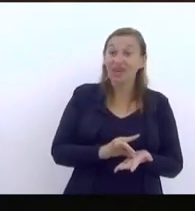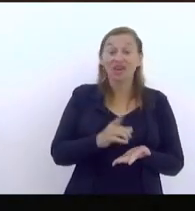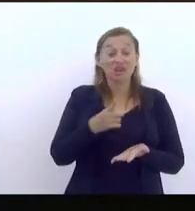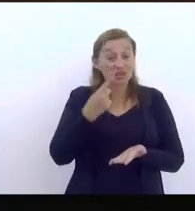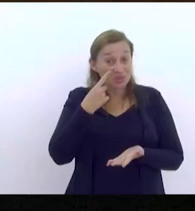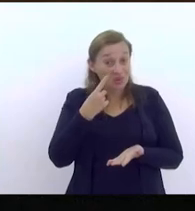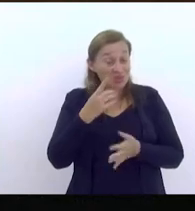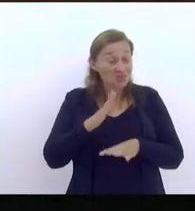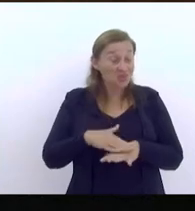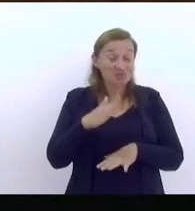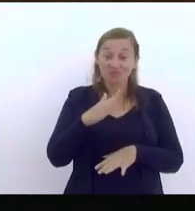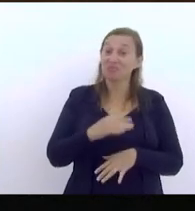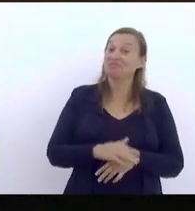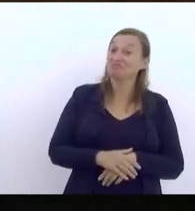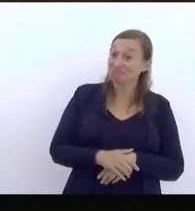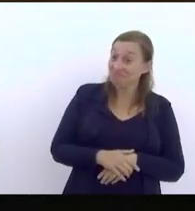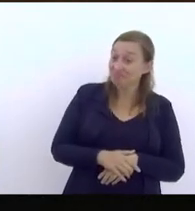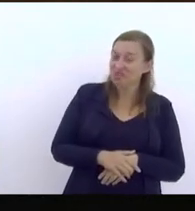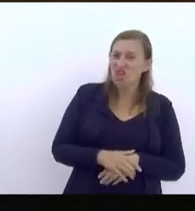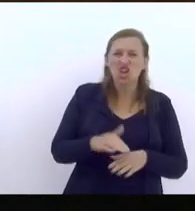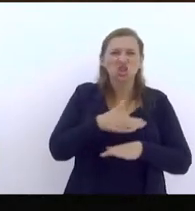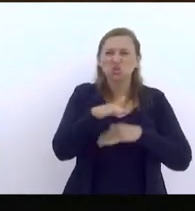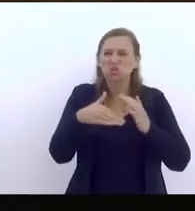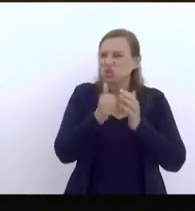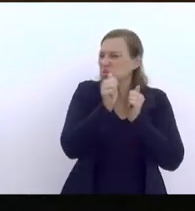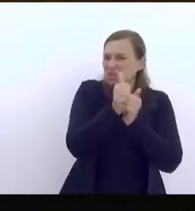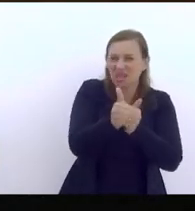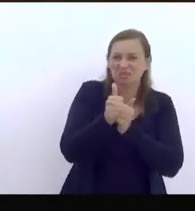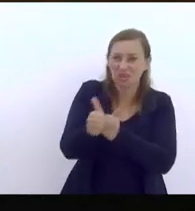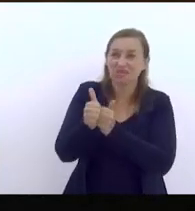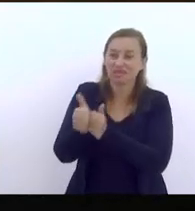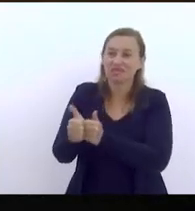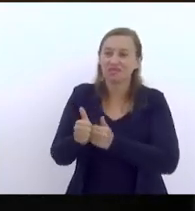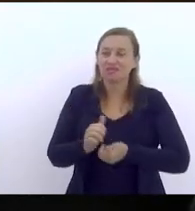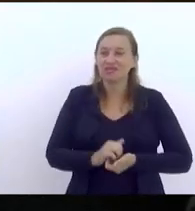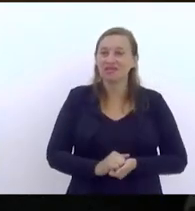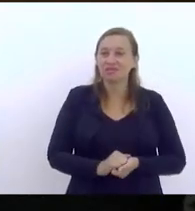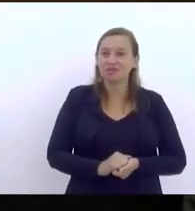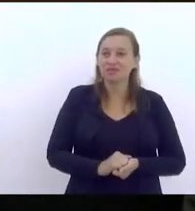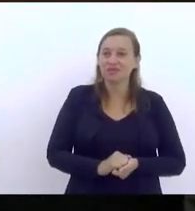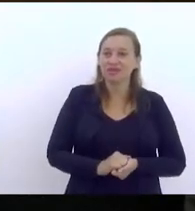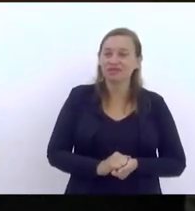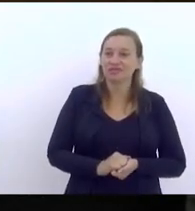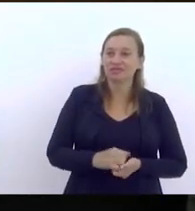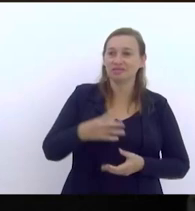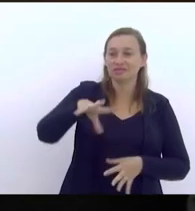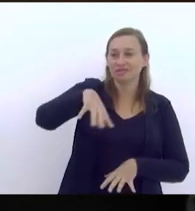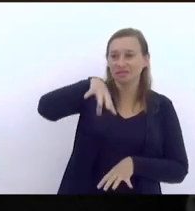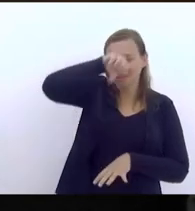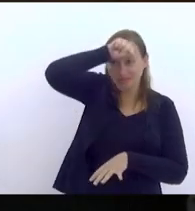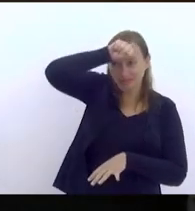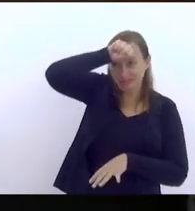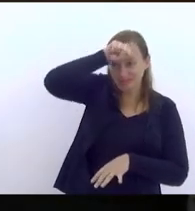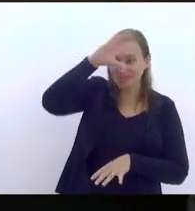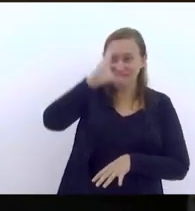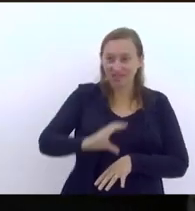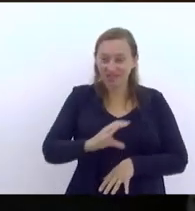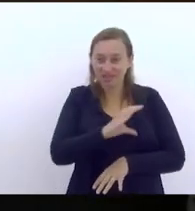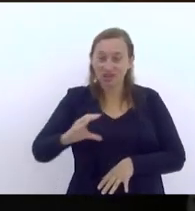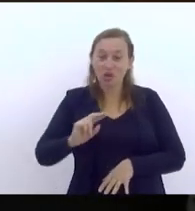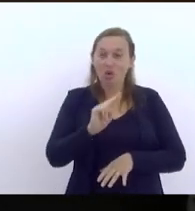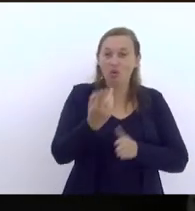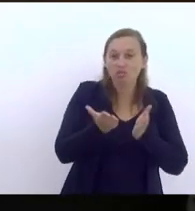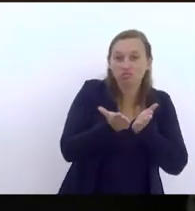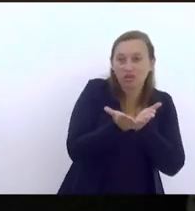mais vimos em todos os segmentos, seja ele espírita, católico ou